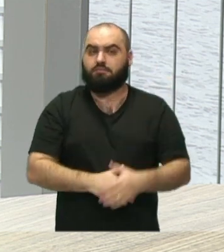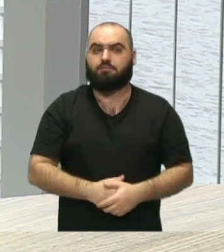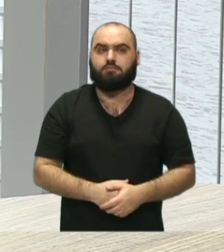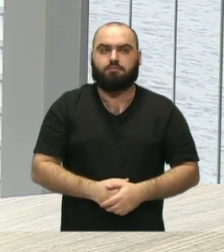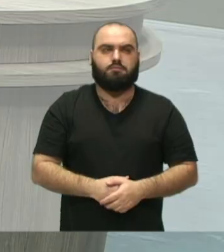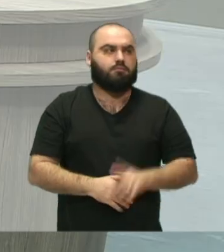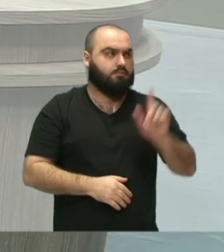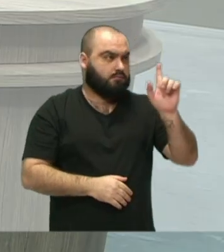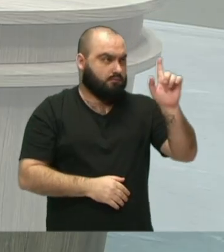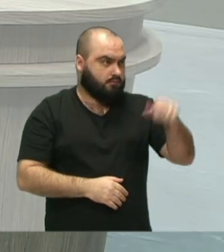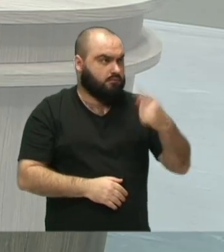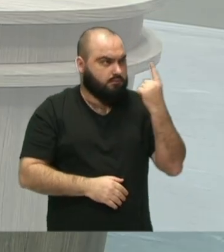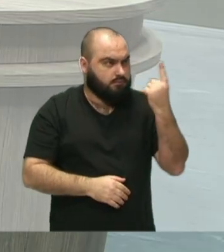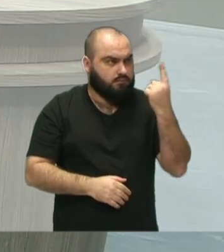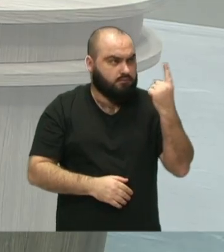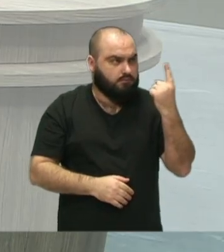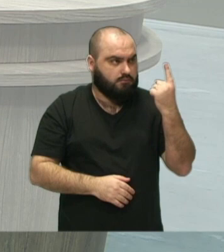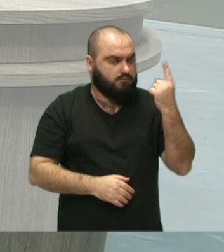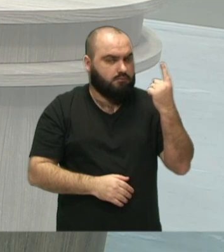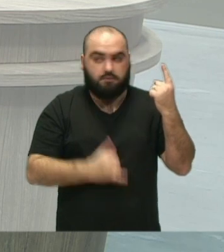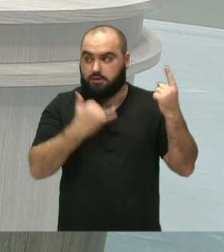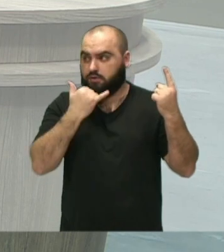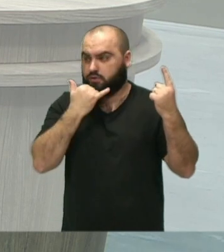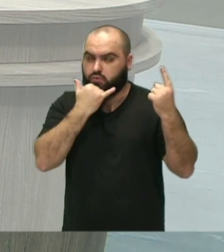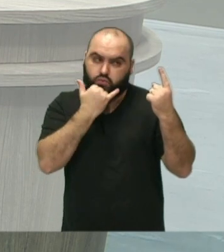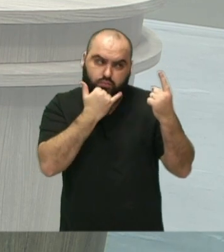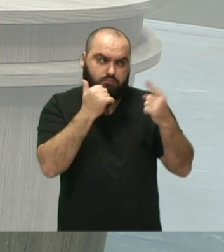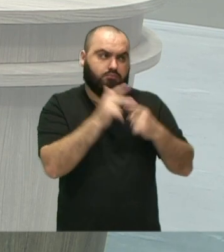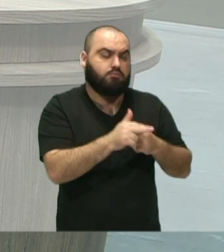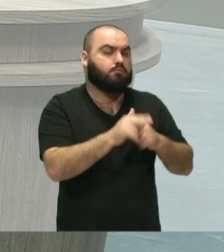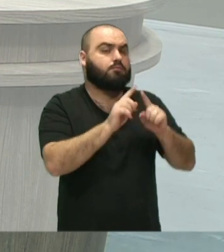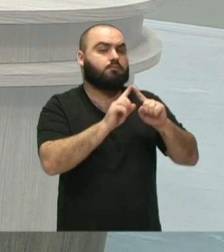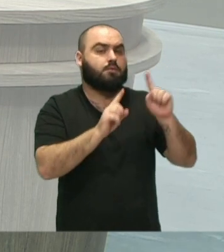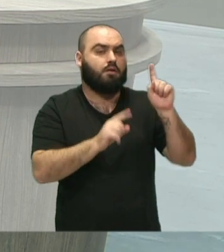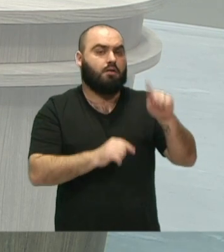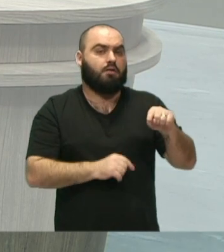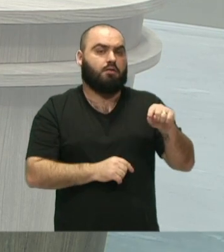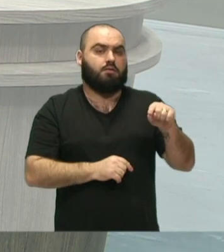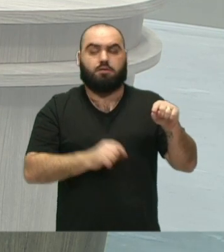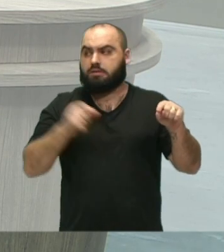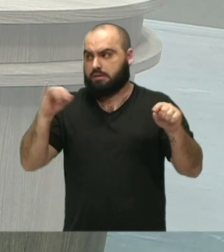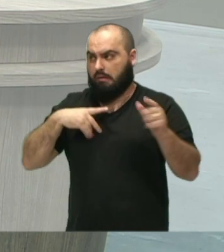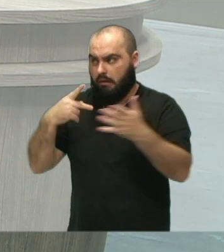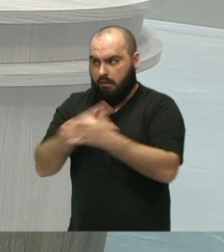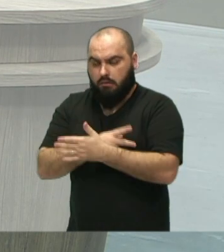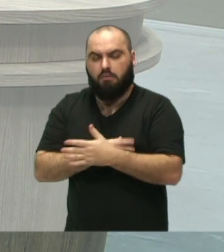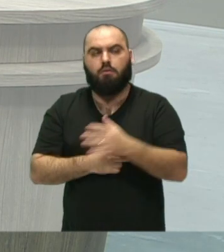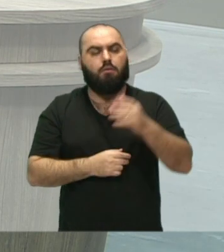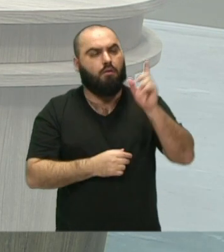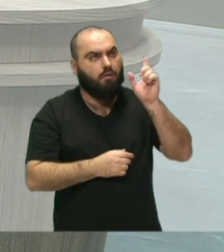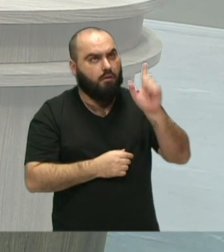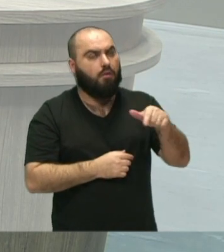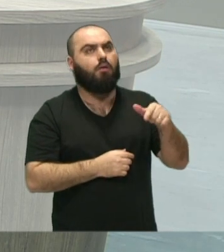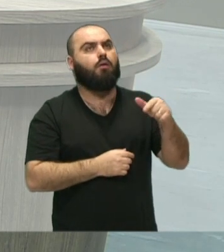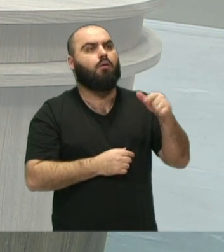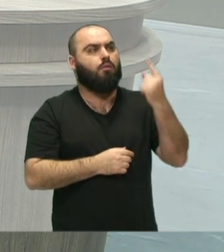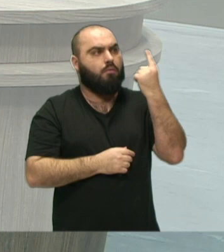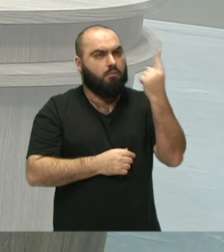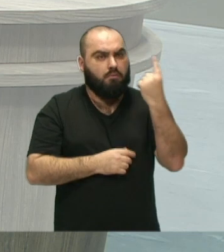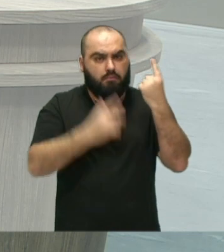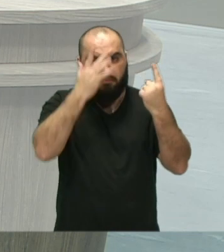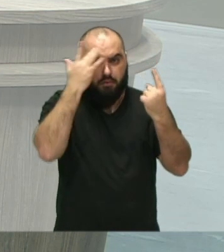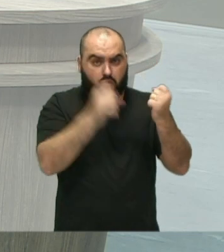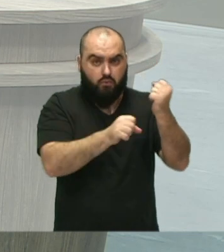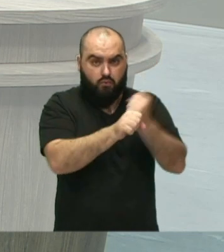para que todos... Desculpa te interromper, me interrompa se eu estiver errado, ele é tido também como um dos